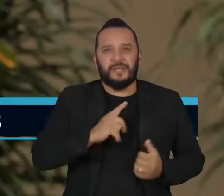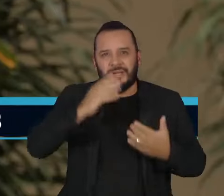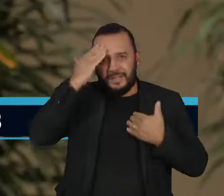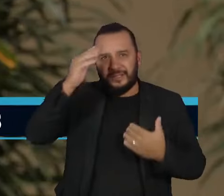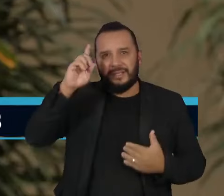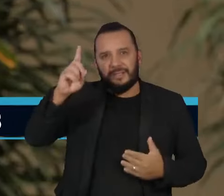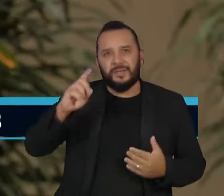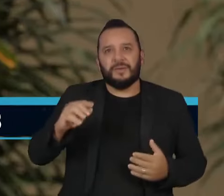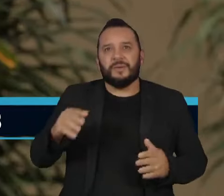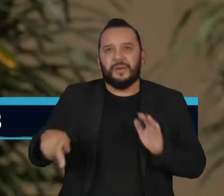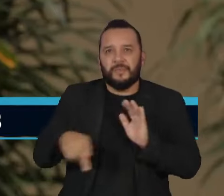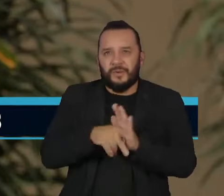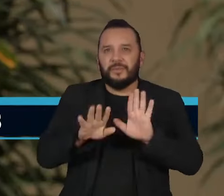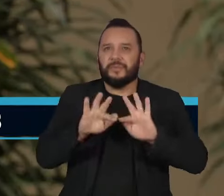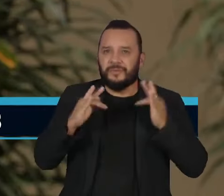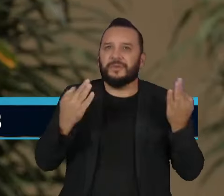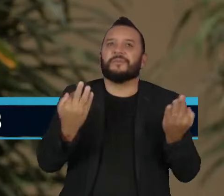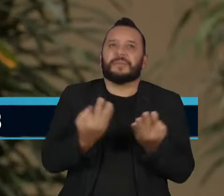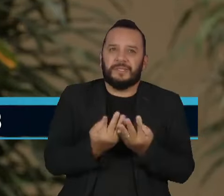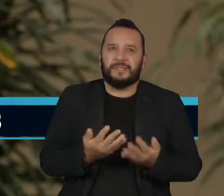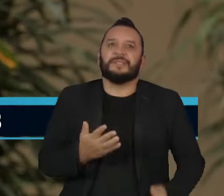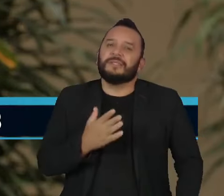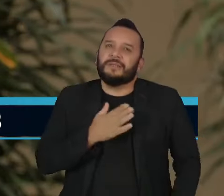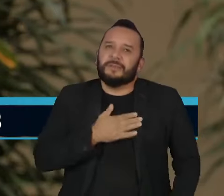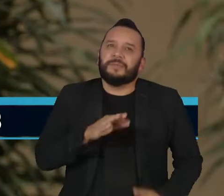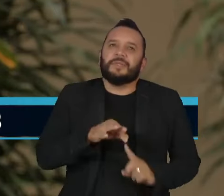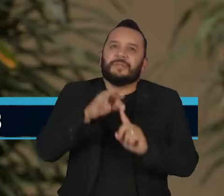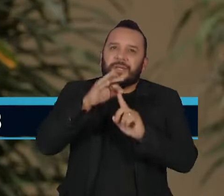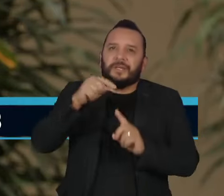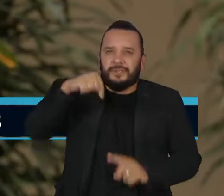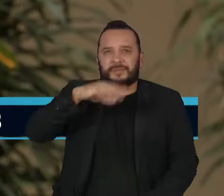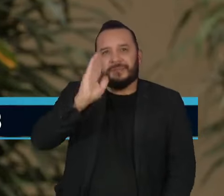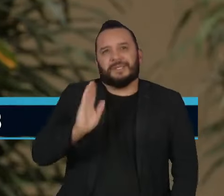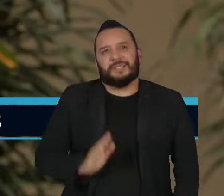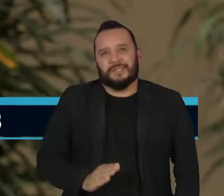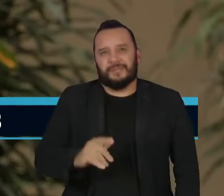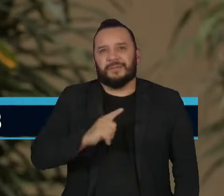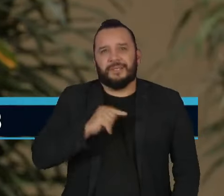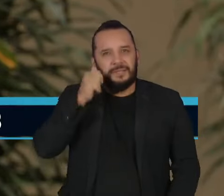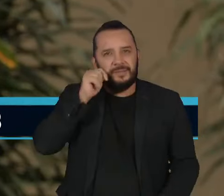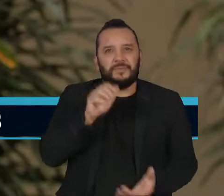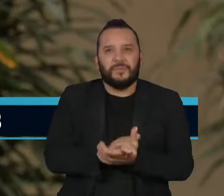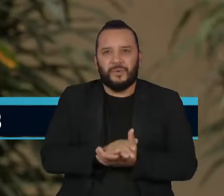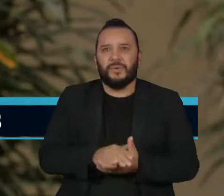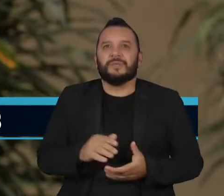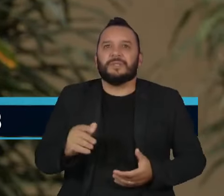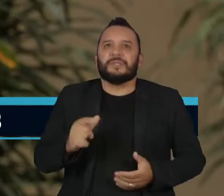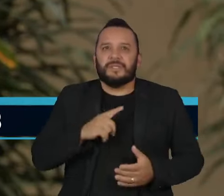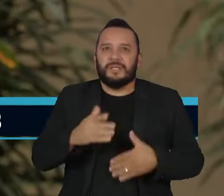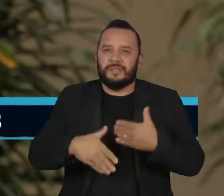né? E meu primordial é minha família, né? Tenho minha família aqui em Brasília, tenho minhas costas e seguir à frente, né?